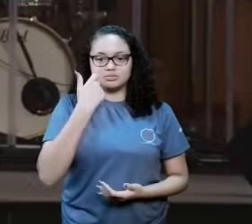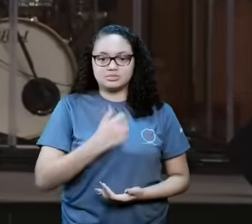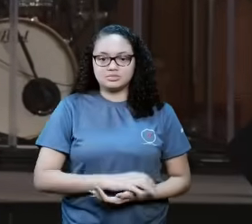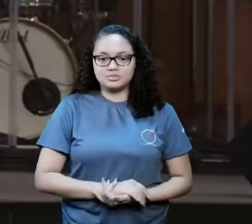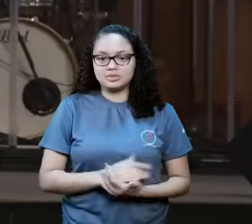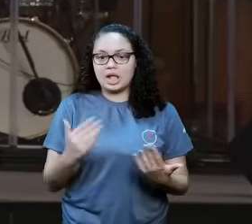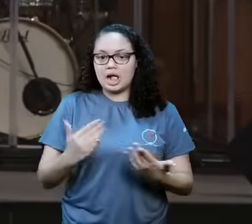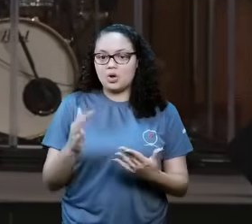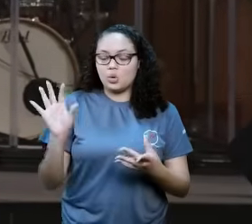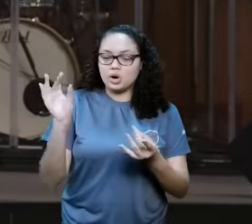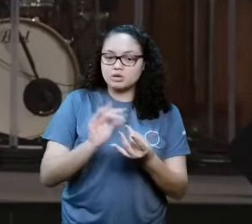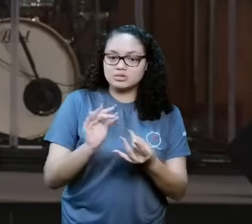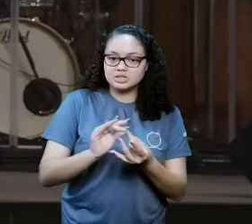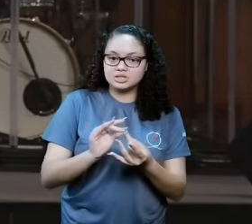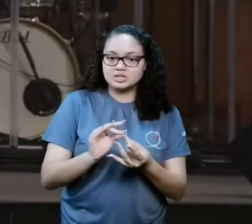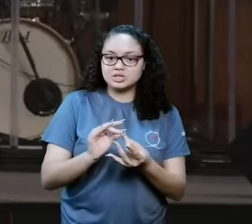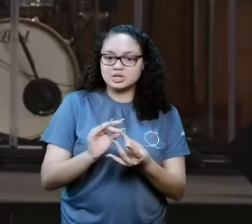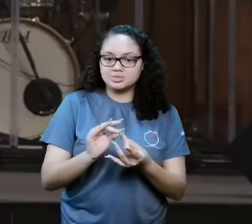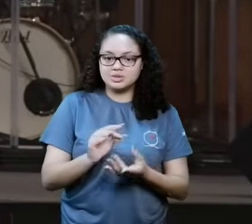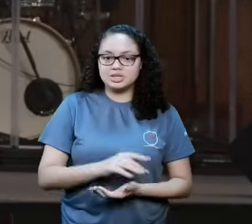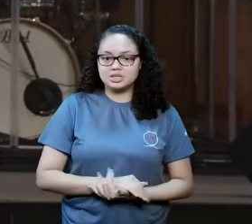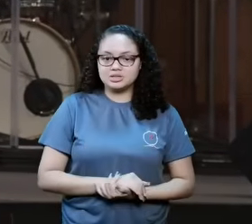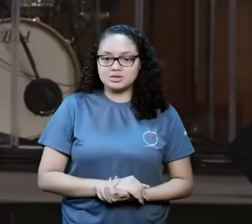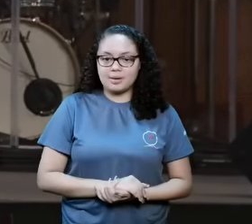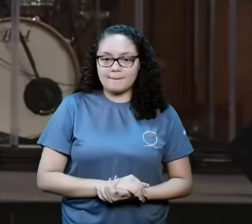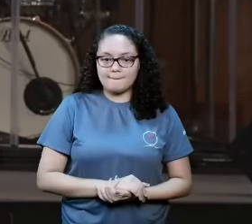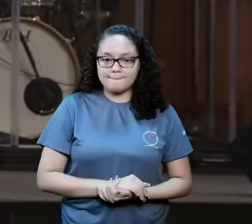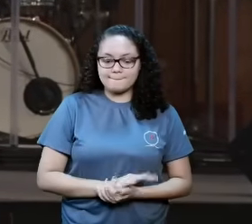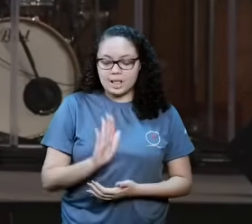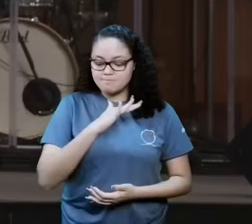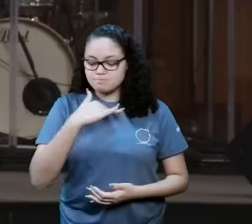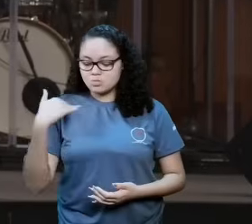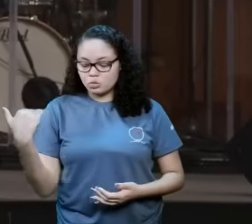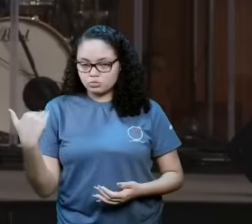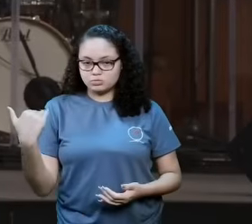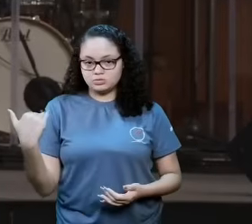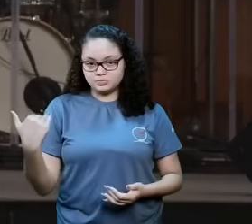E agora é que o espírito vai tornar eles de defuntos